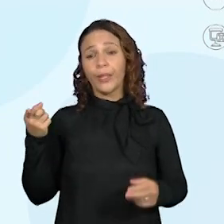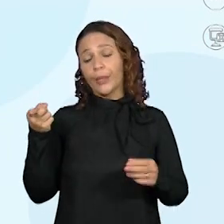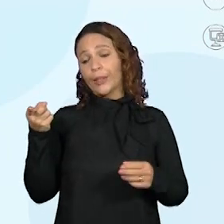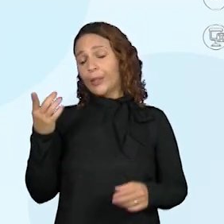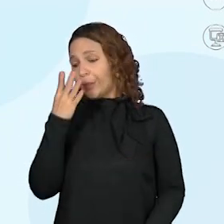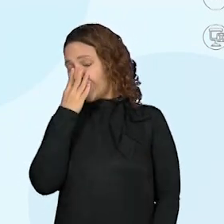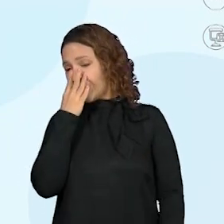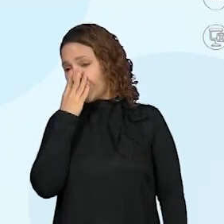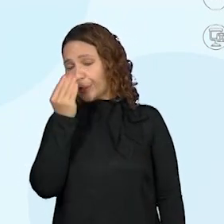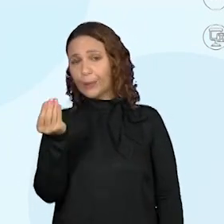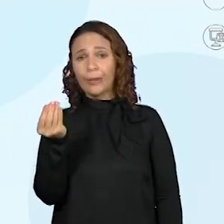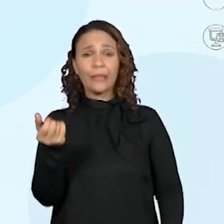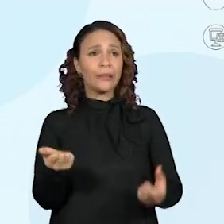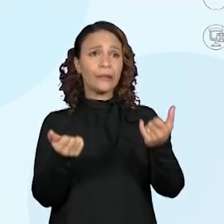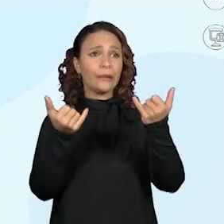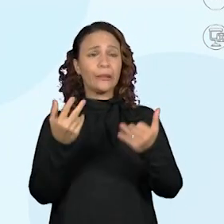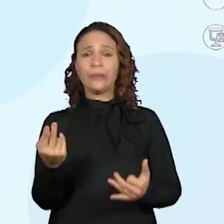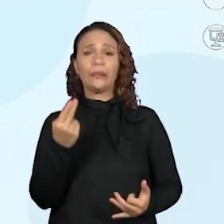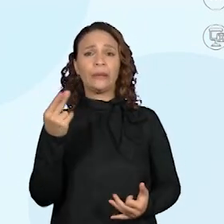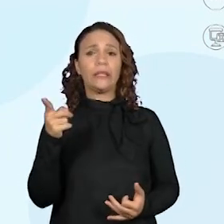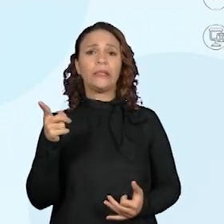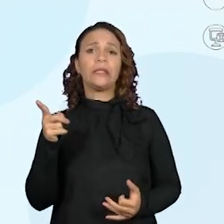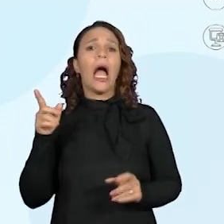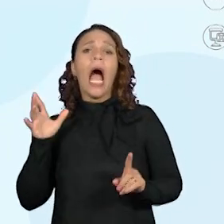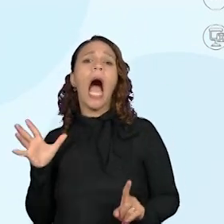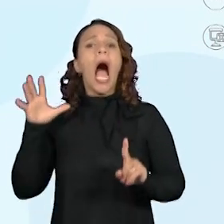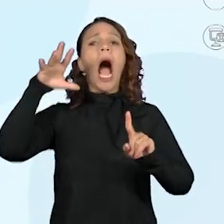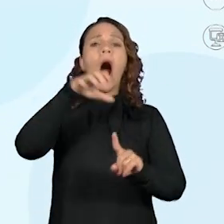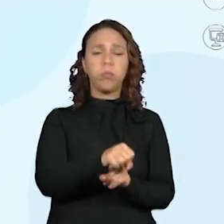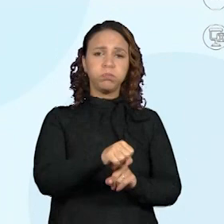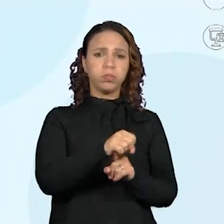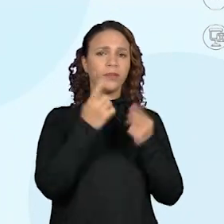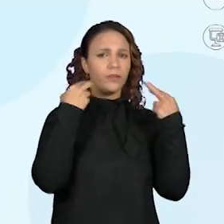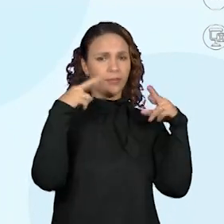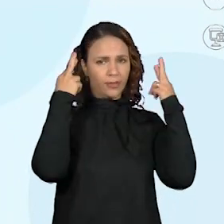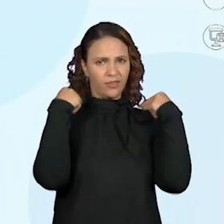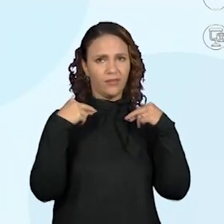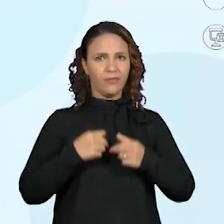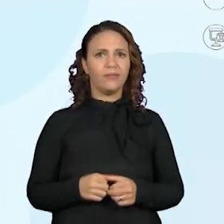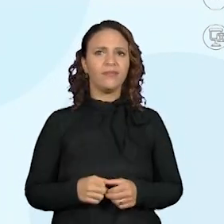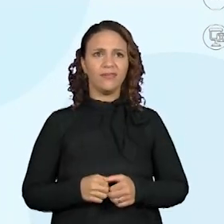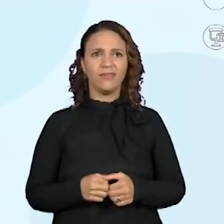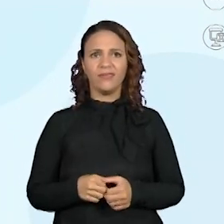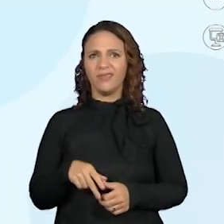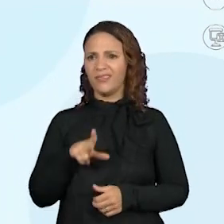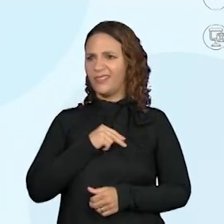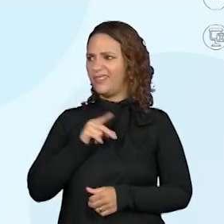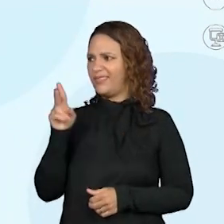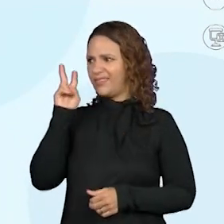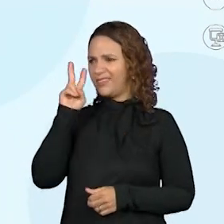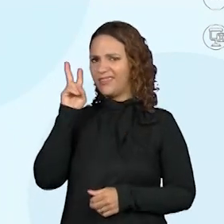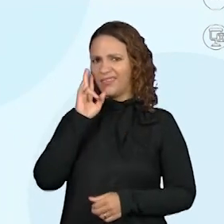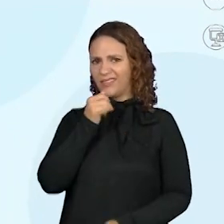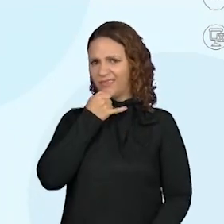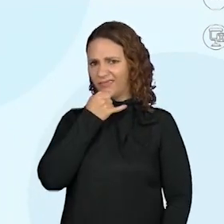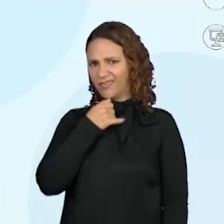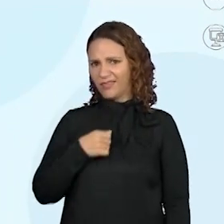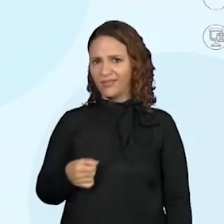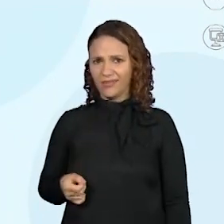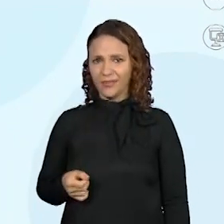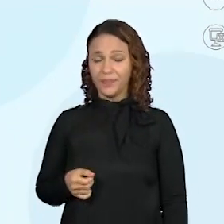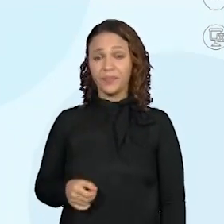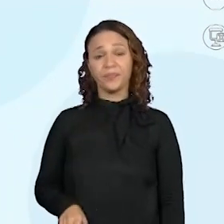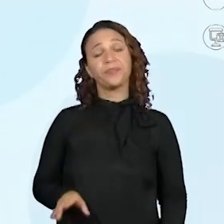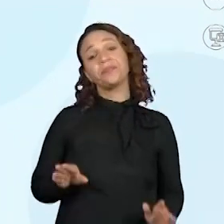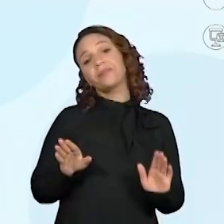saltou sobre o cordeiro e o comeu. Acabou meio triste essa história, né? Mas olha